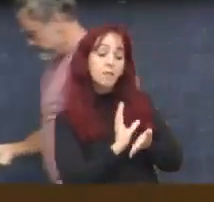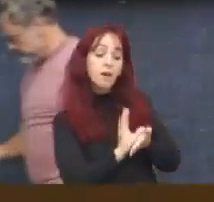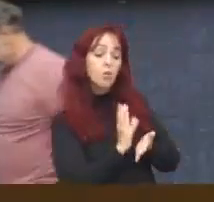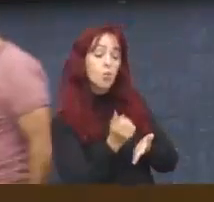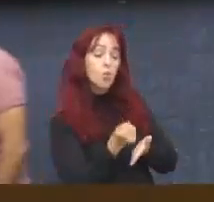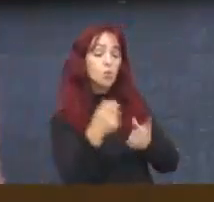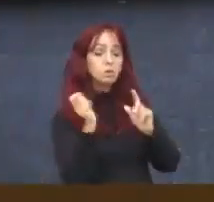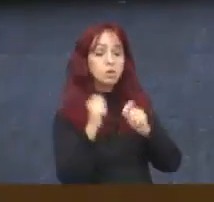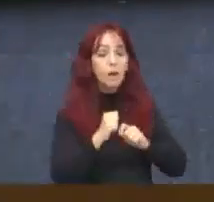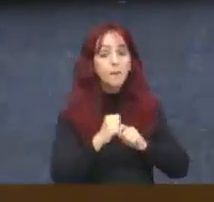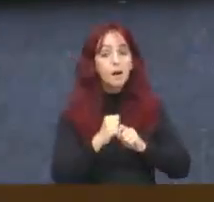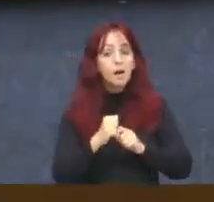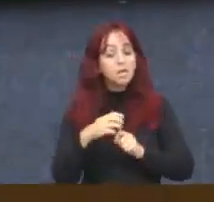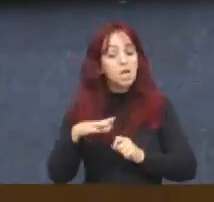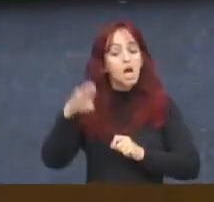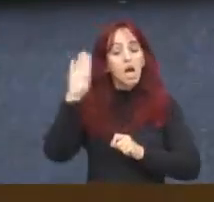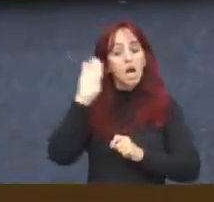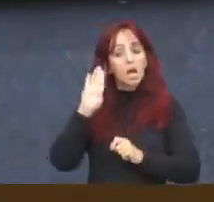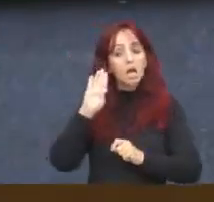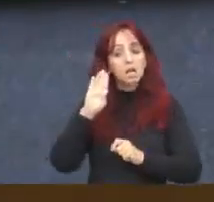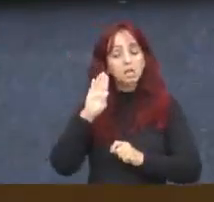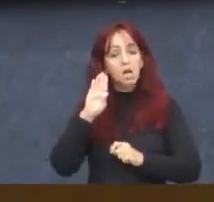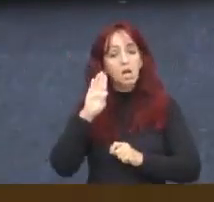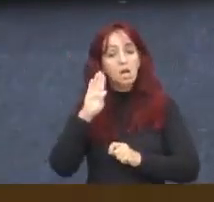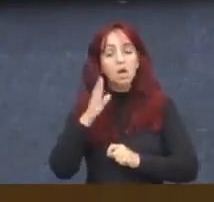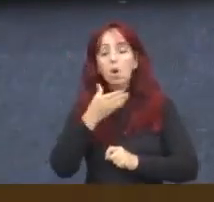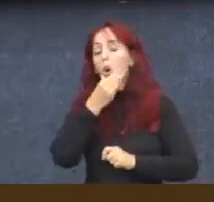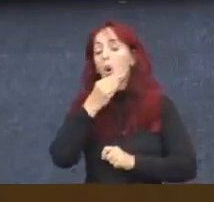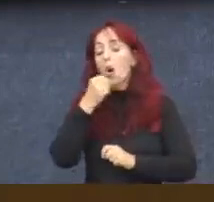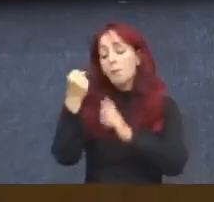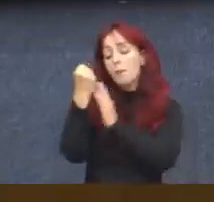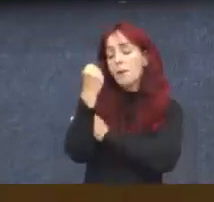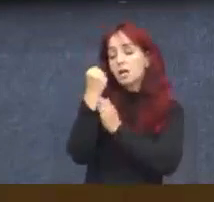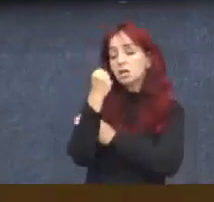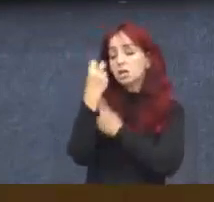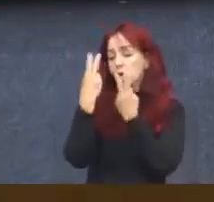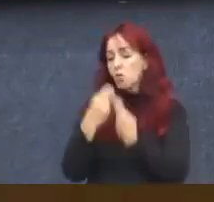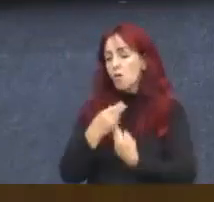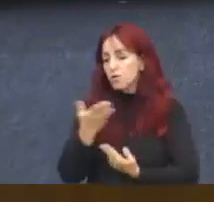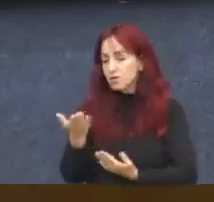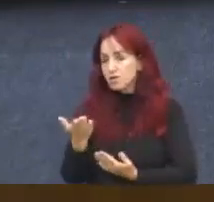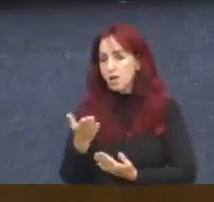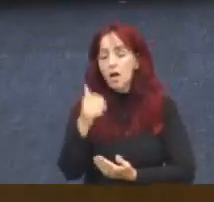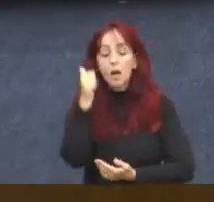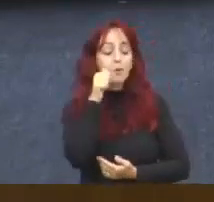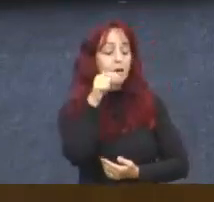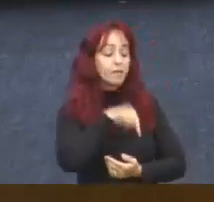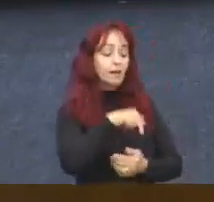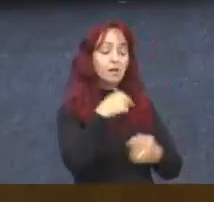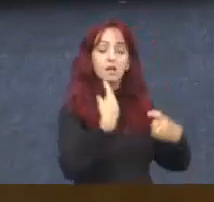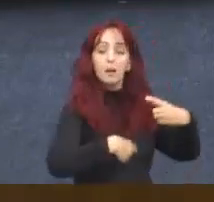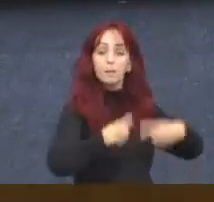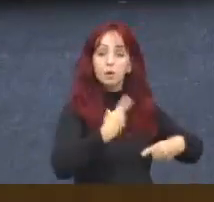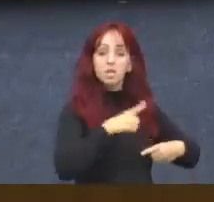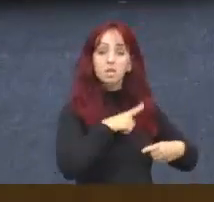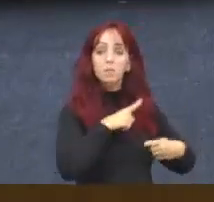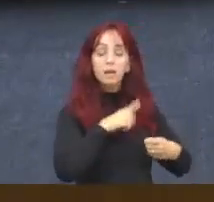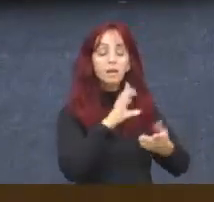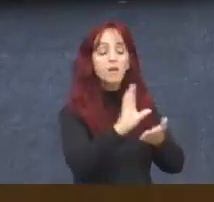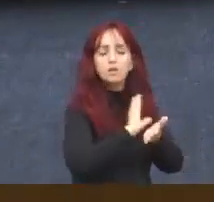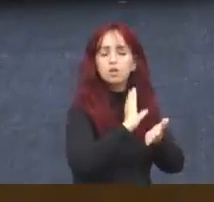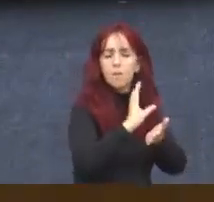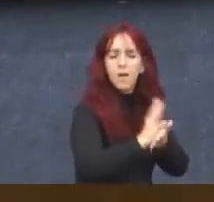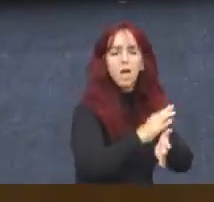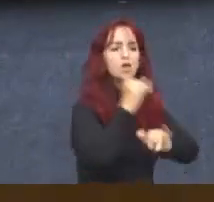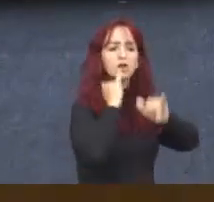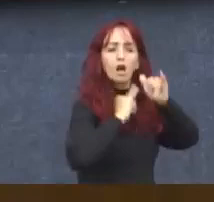esses marmanjos transfóbicos, machistas, igual você. Mulher está na política para ter investimento, para fazer